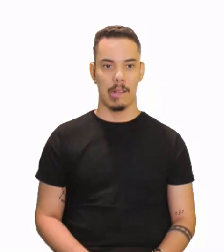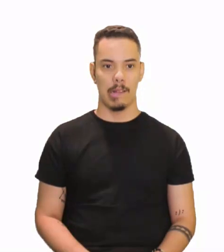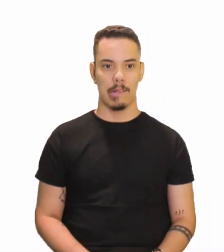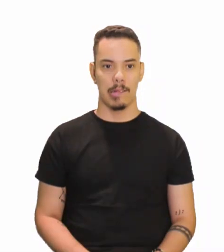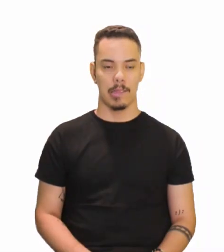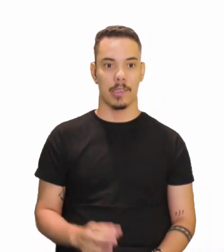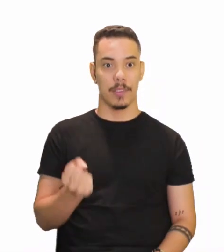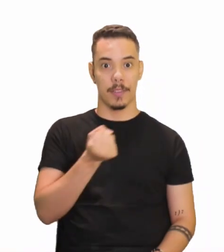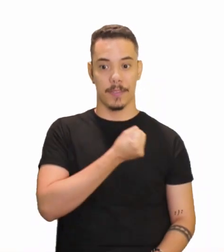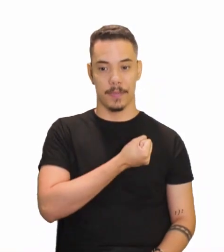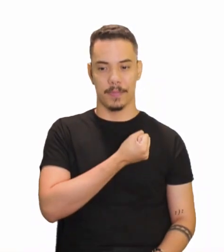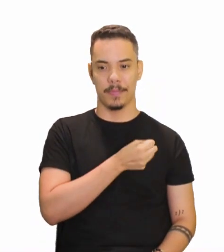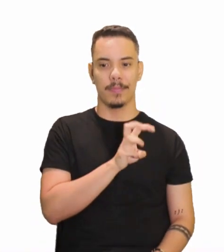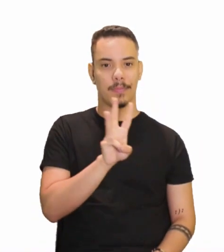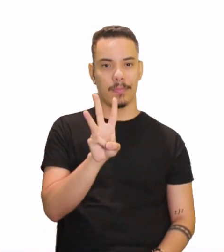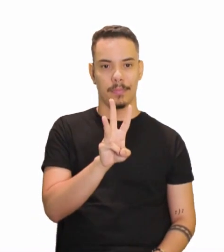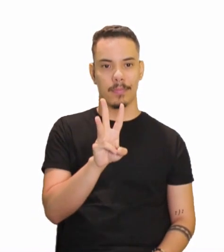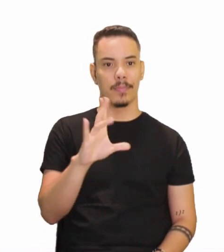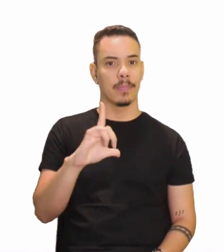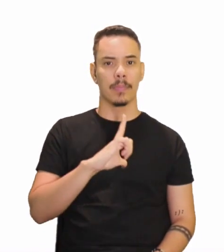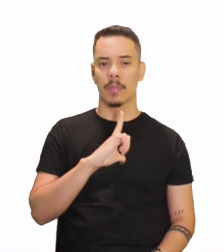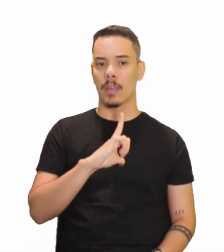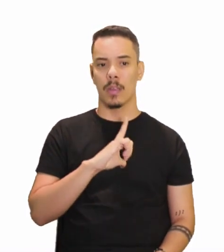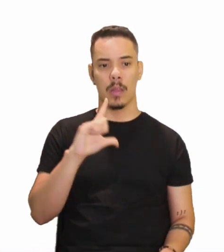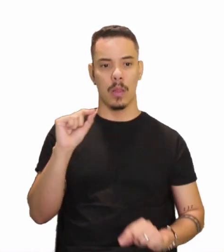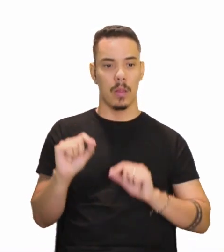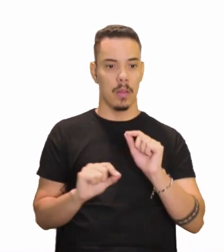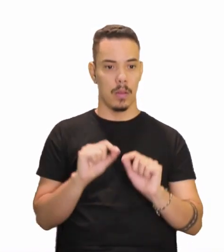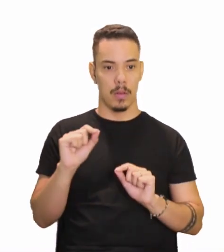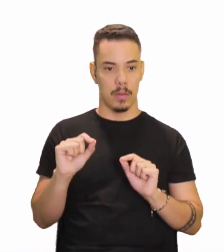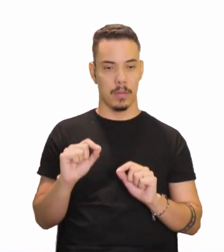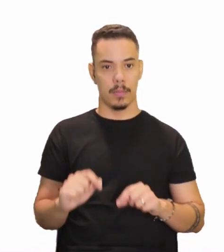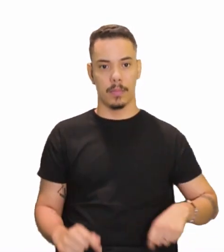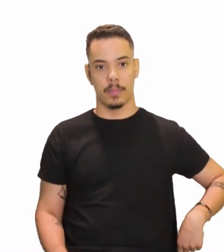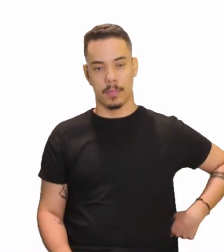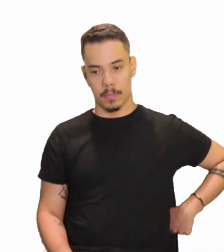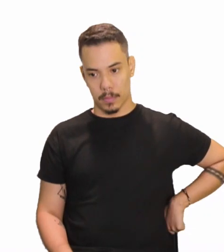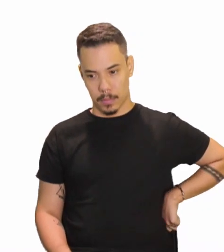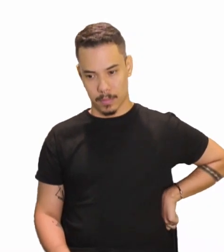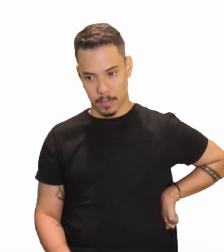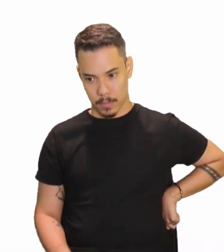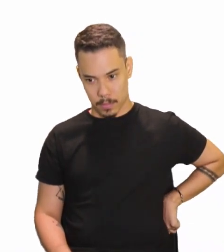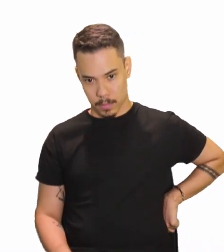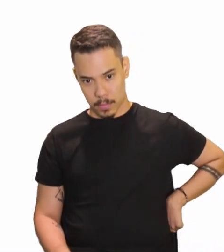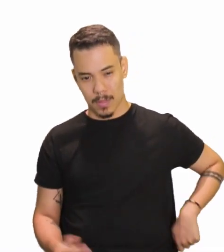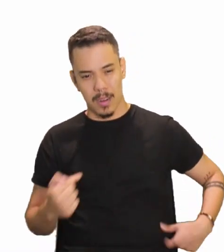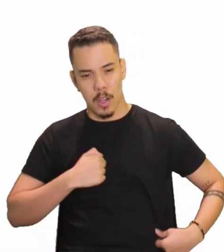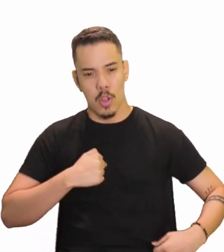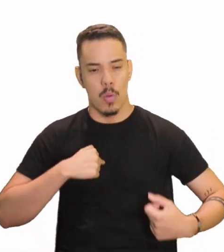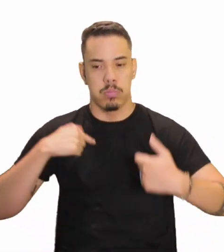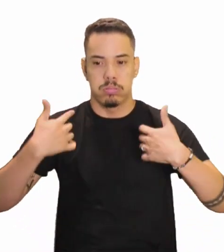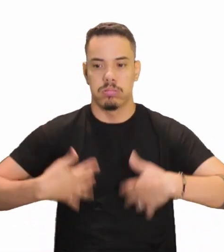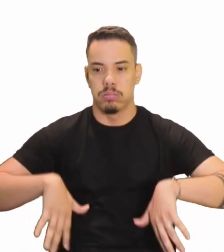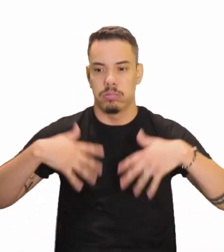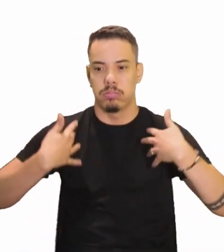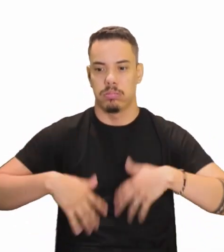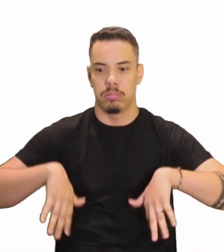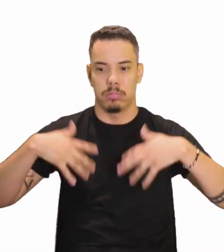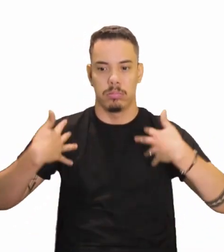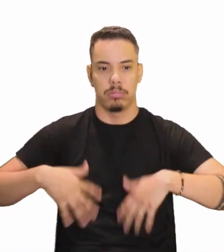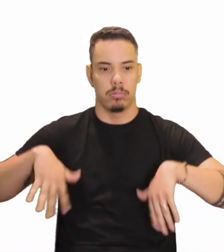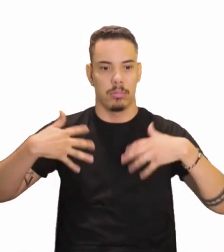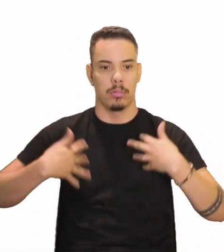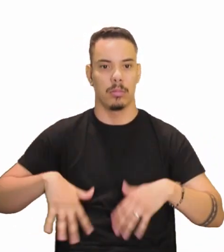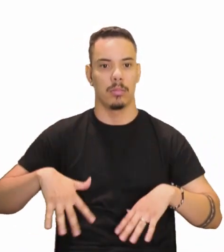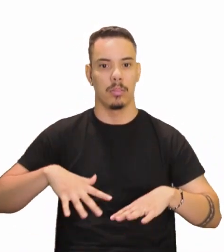que são três temos aqui o seguinte ó entrei em e desligue